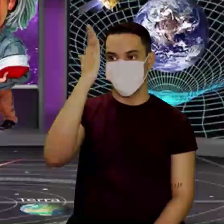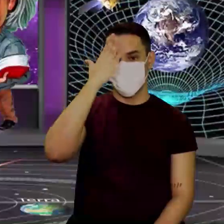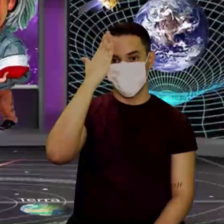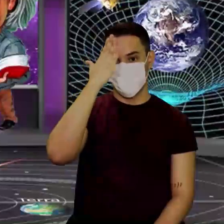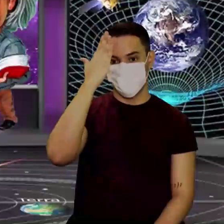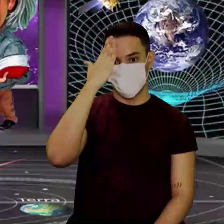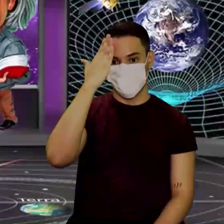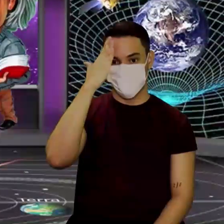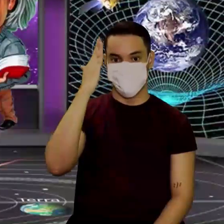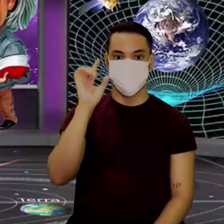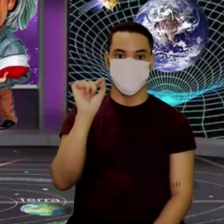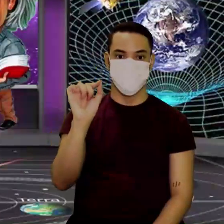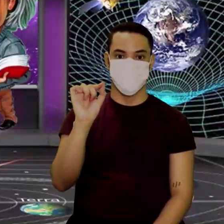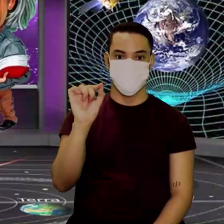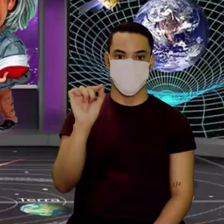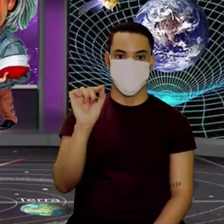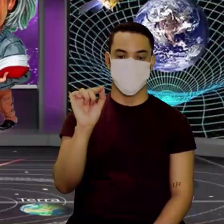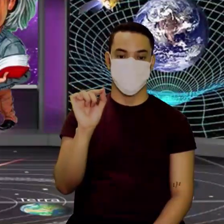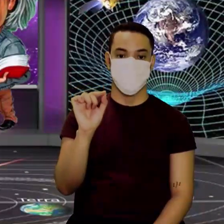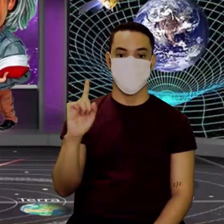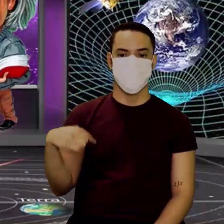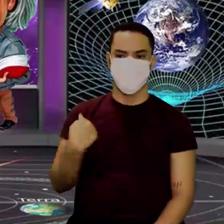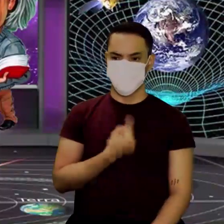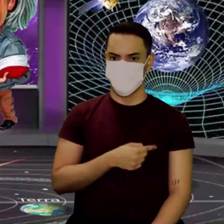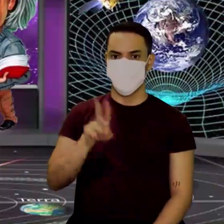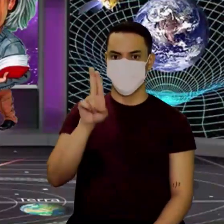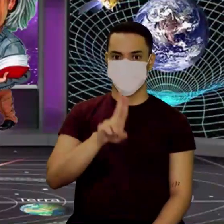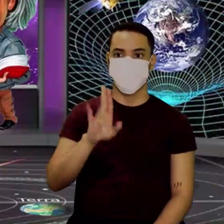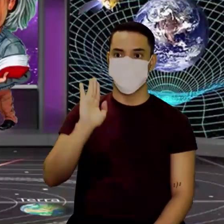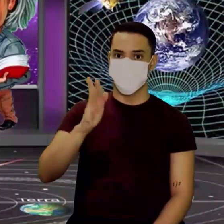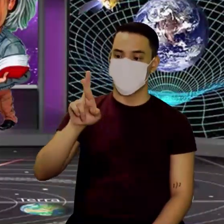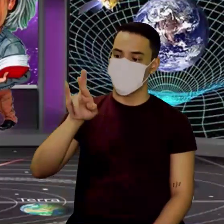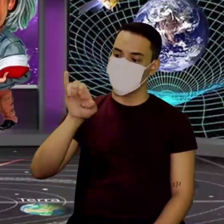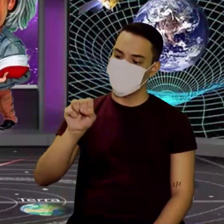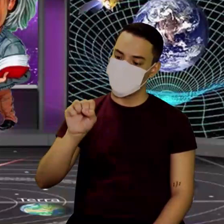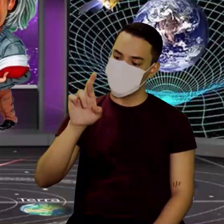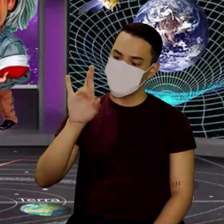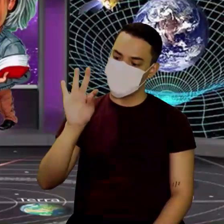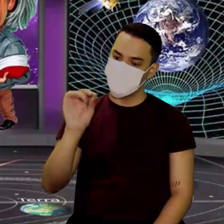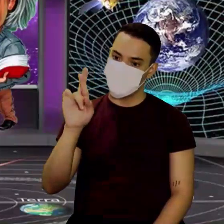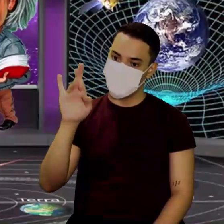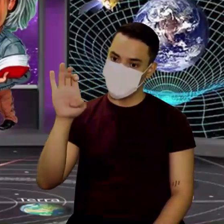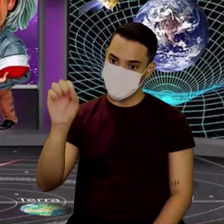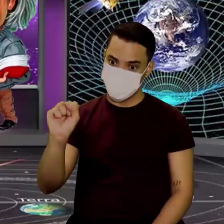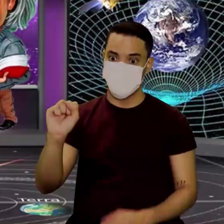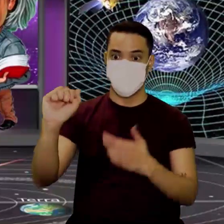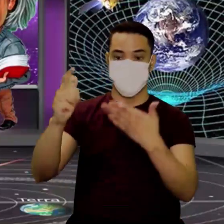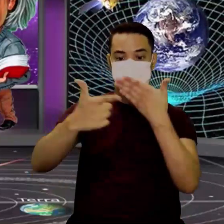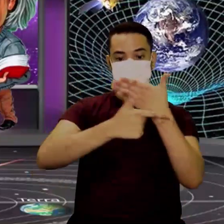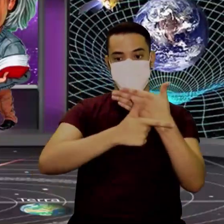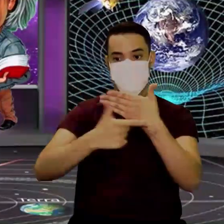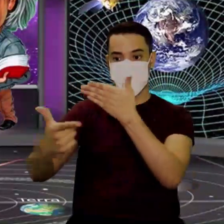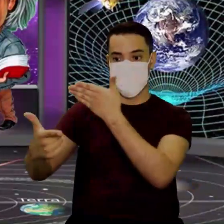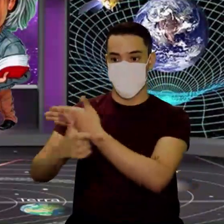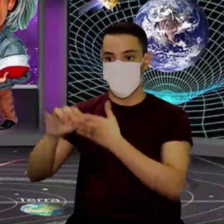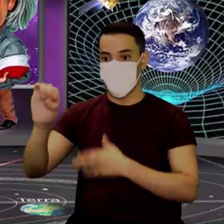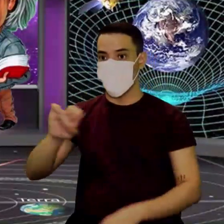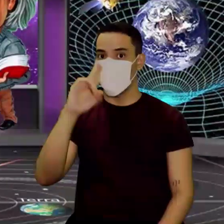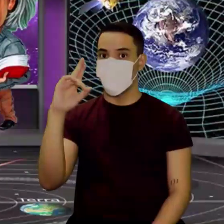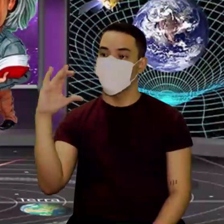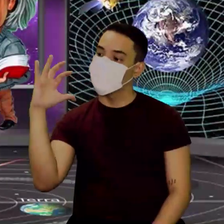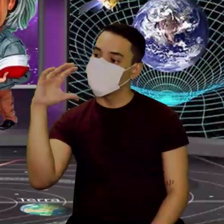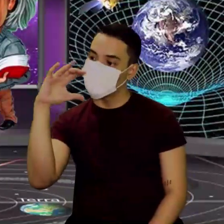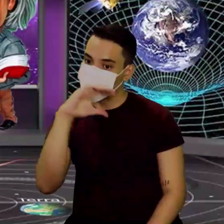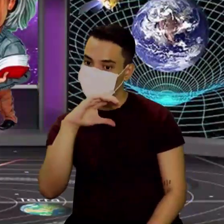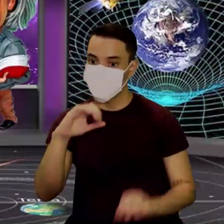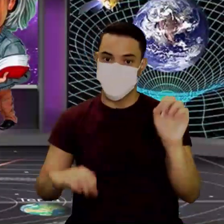que o que nós trabalhamos aqui, resistores, né? Então, tem dois papéis. Ou para aquecer,